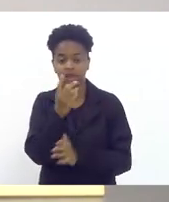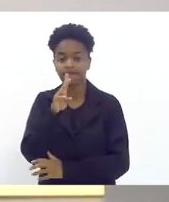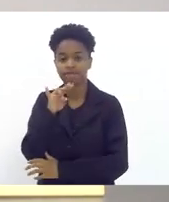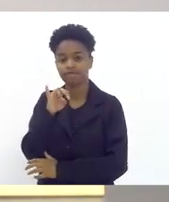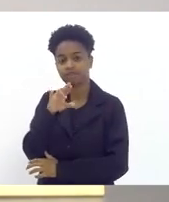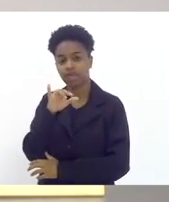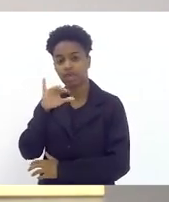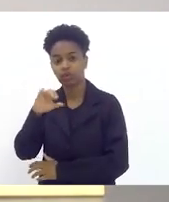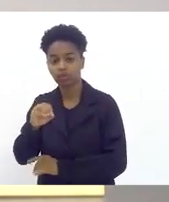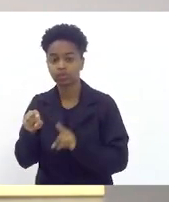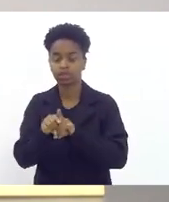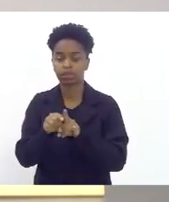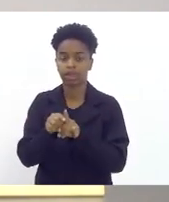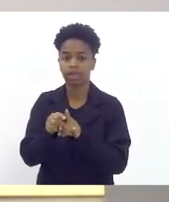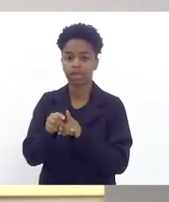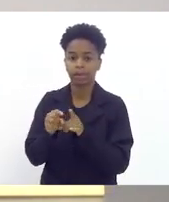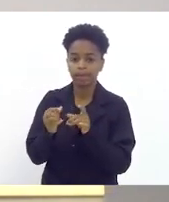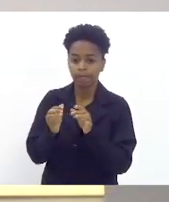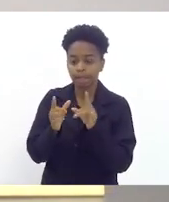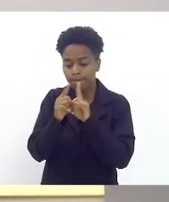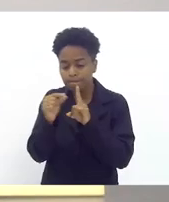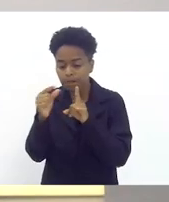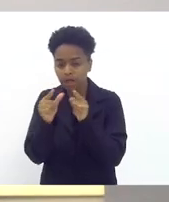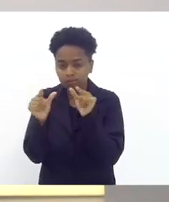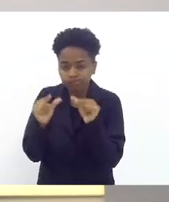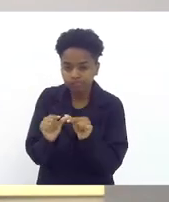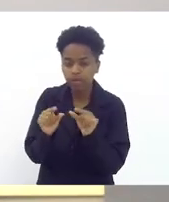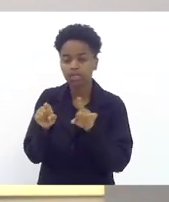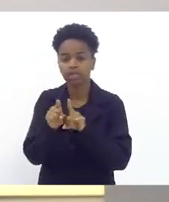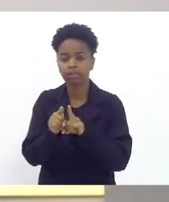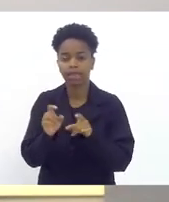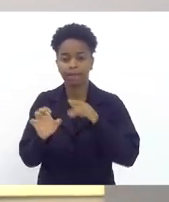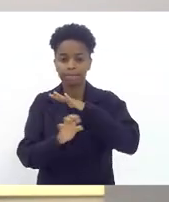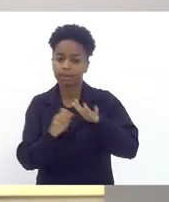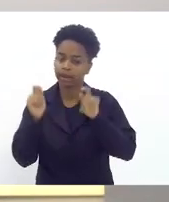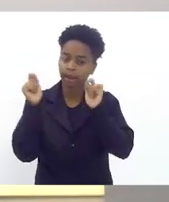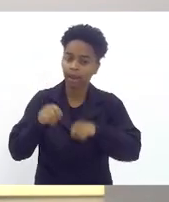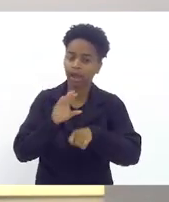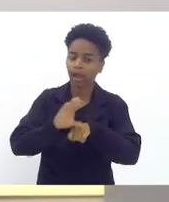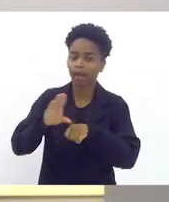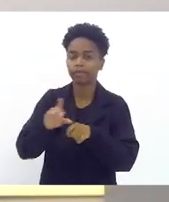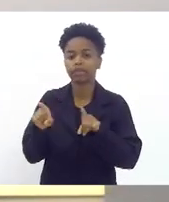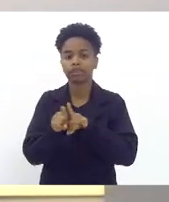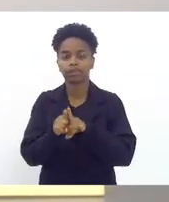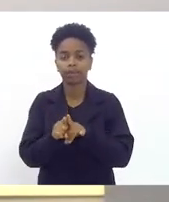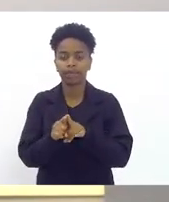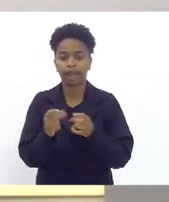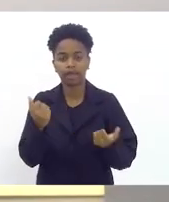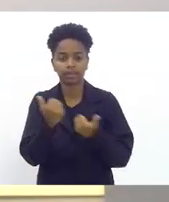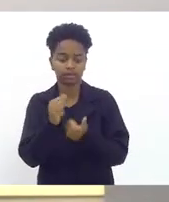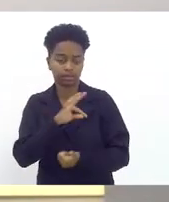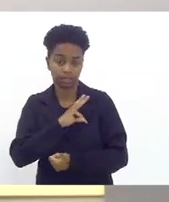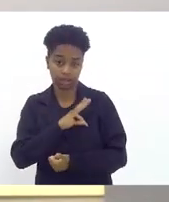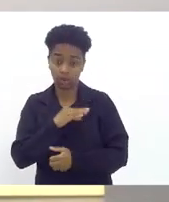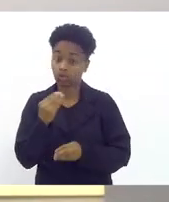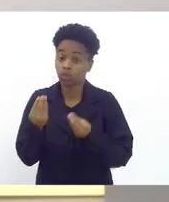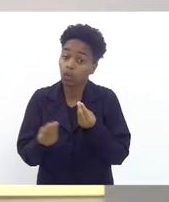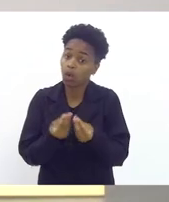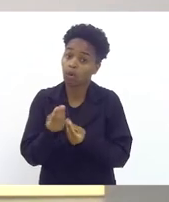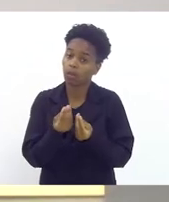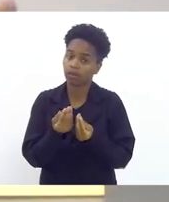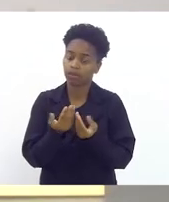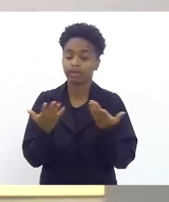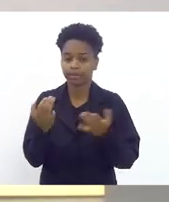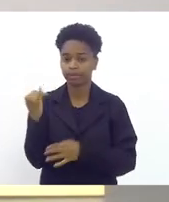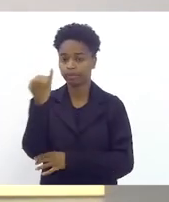mundo suficiente de empresas de capacitação assistência técnica para que isso aconteça então é importante olhar a cadeia da